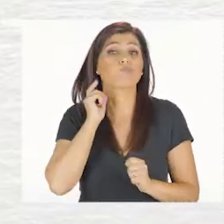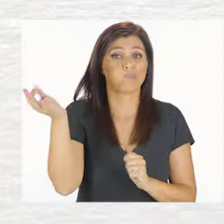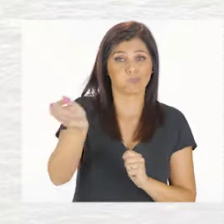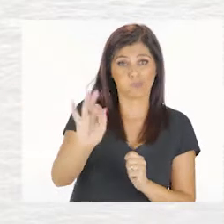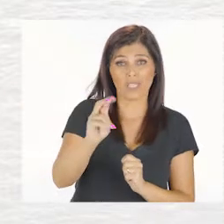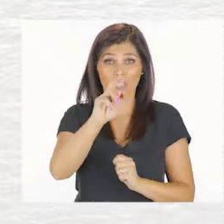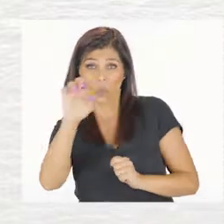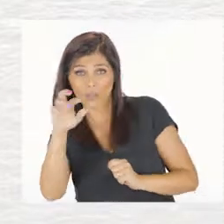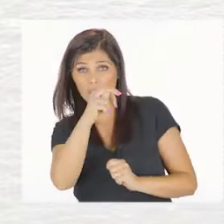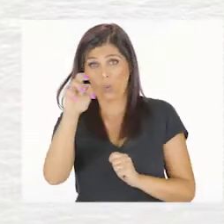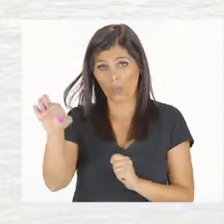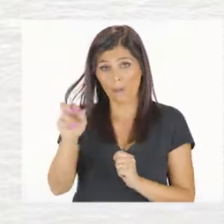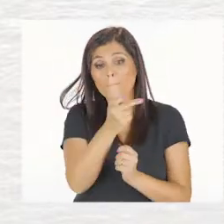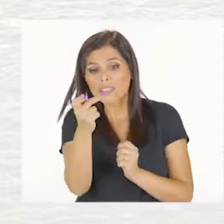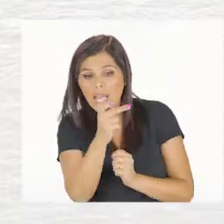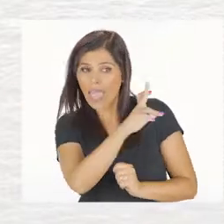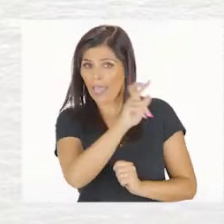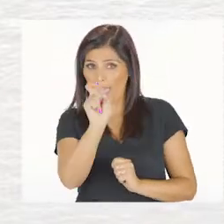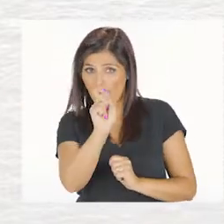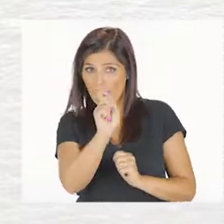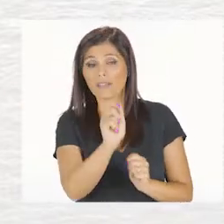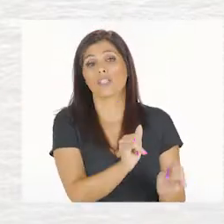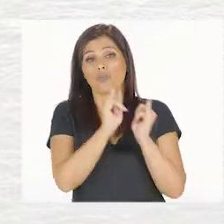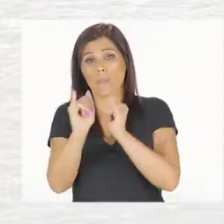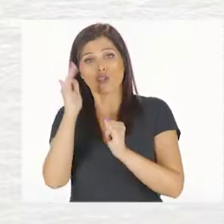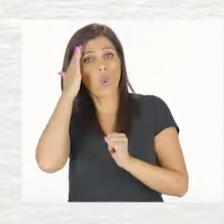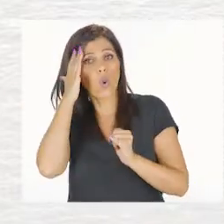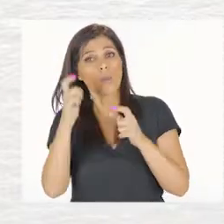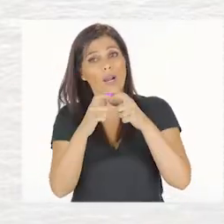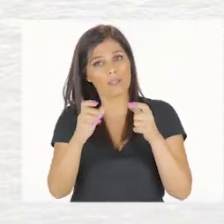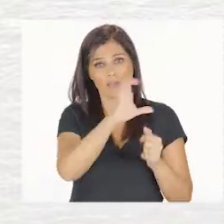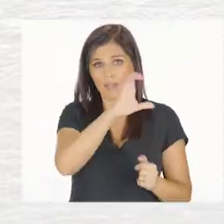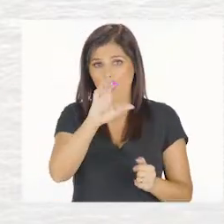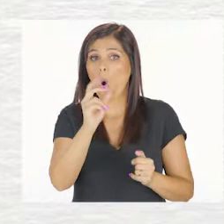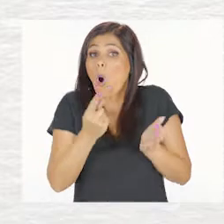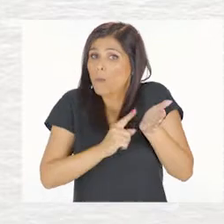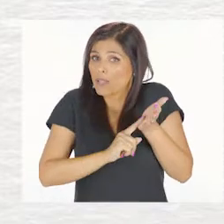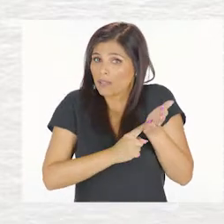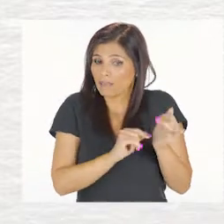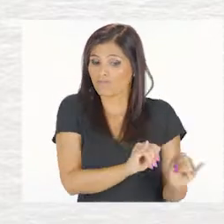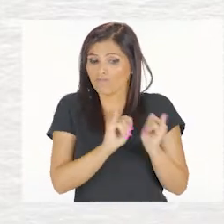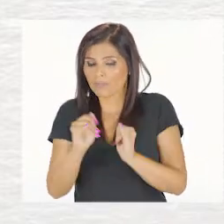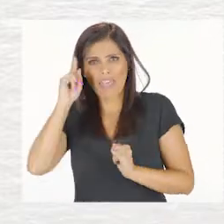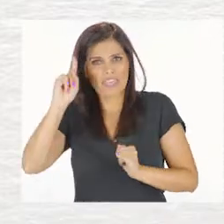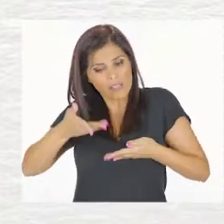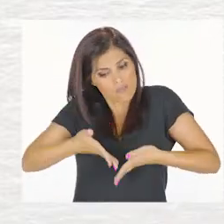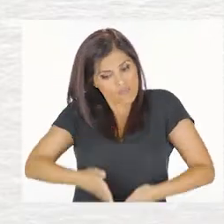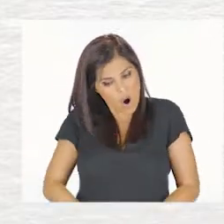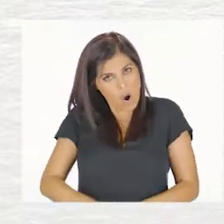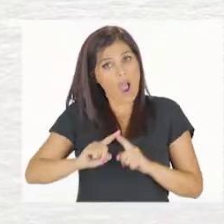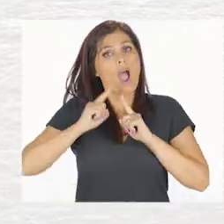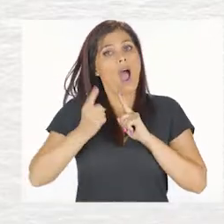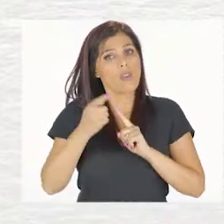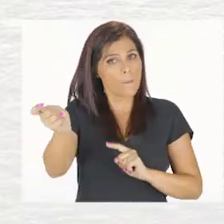para 3838 com a mensagem RE, espaço, número de cartão de cidadão, o bilhete de identidade, espaço, data de